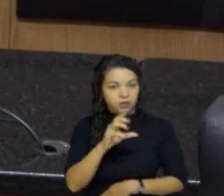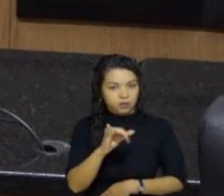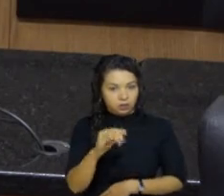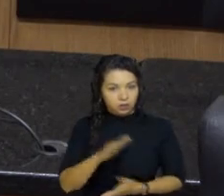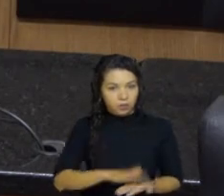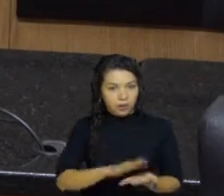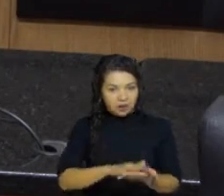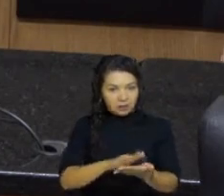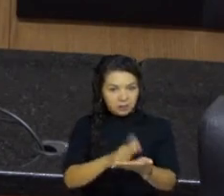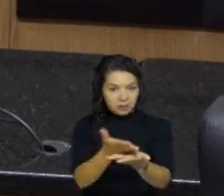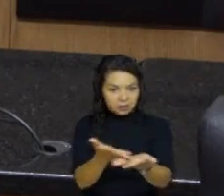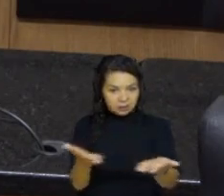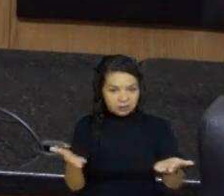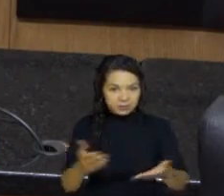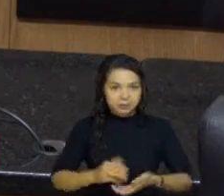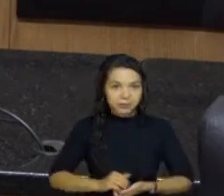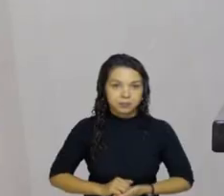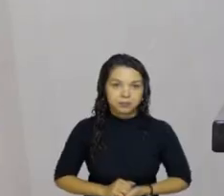envolvidos.